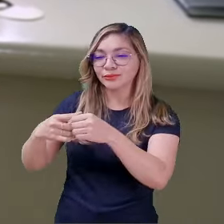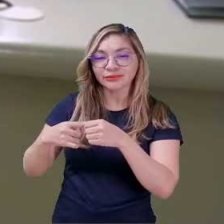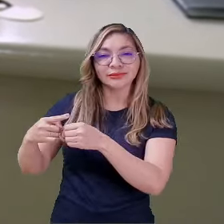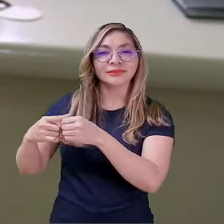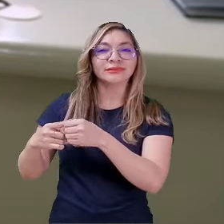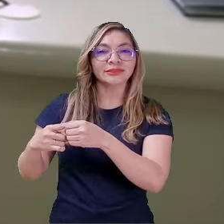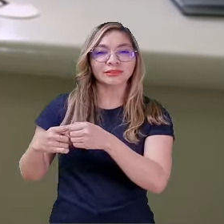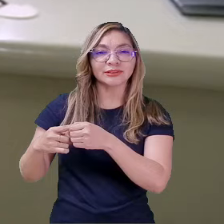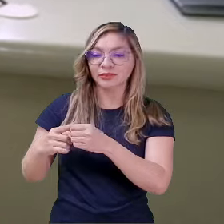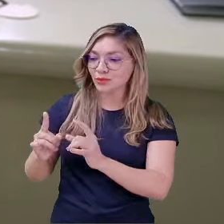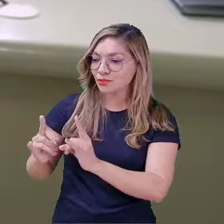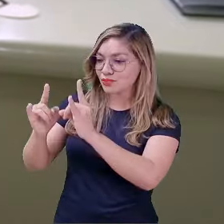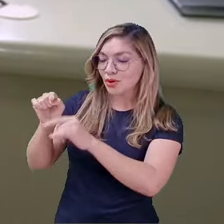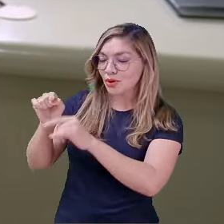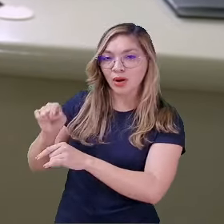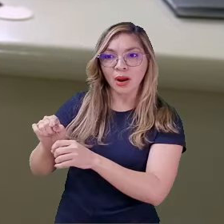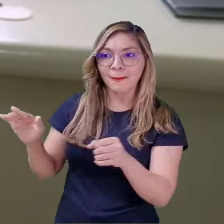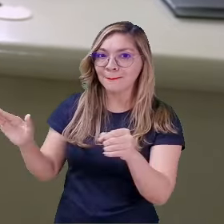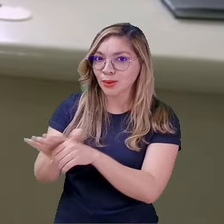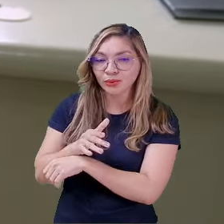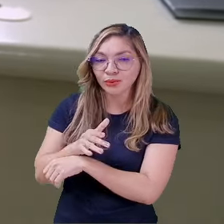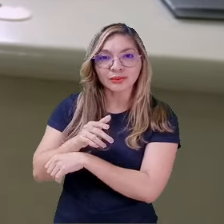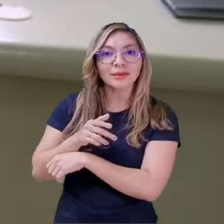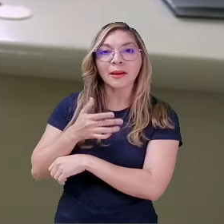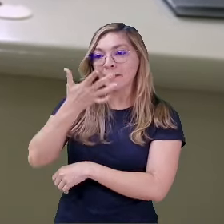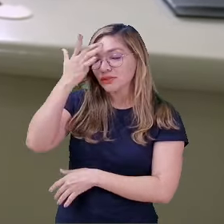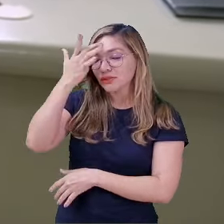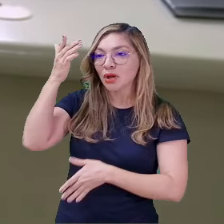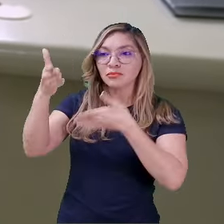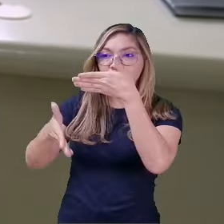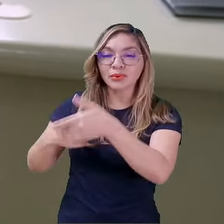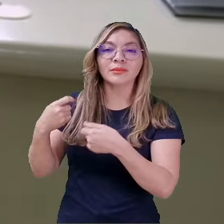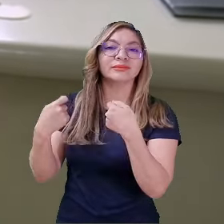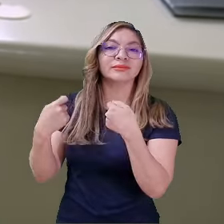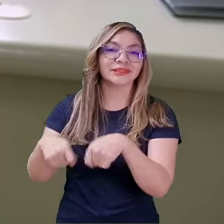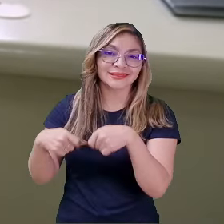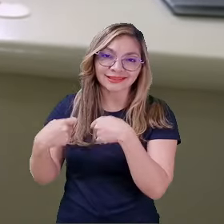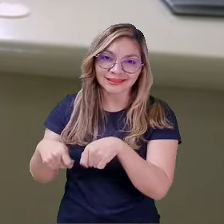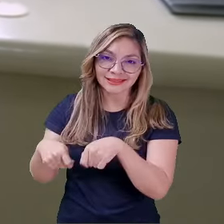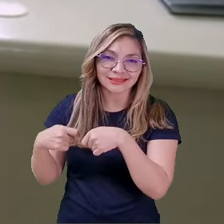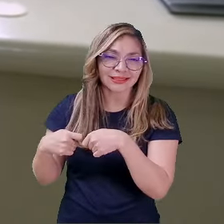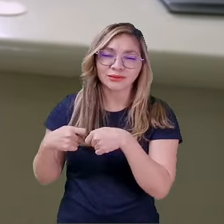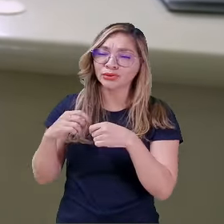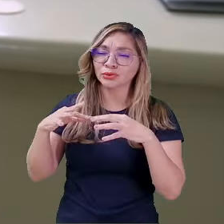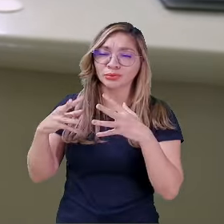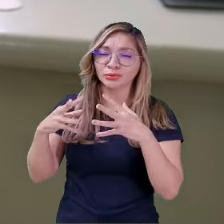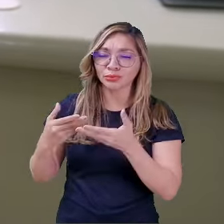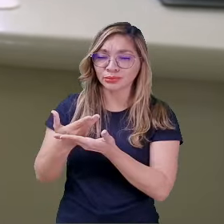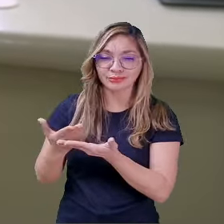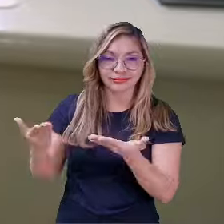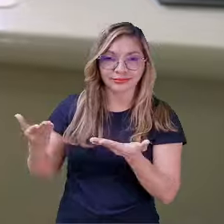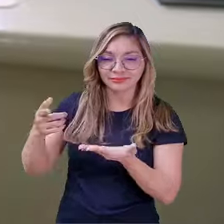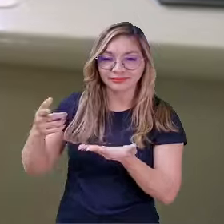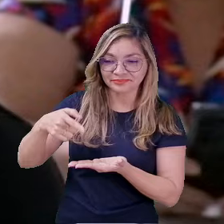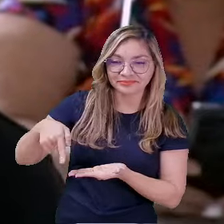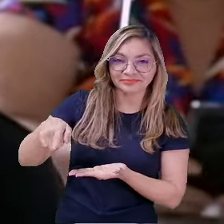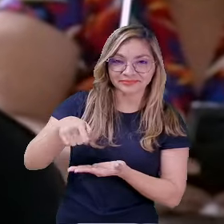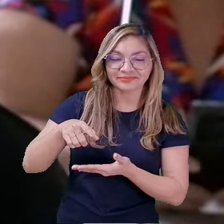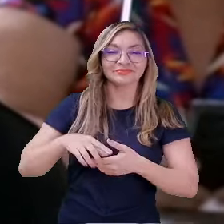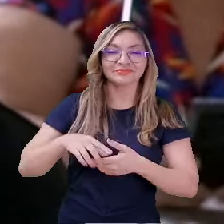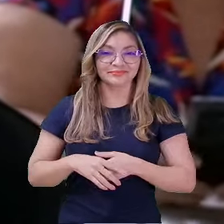pessoas precisando de todos os serviços que estão sendo oferecidos aqui pela jornada. Fizemos várias